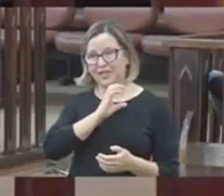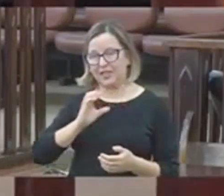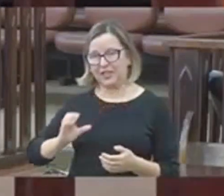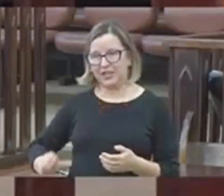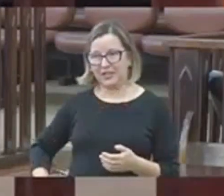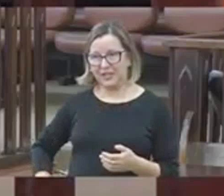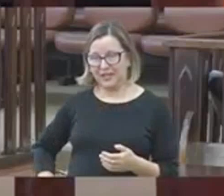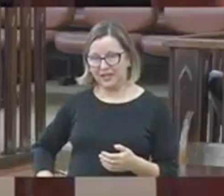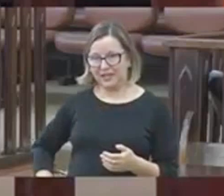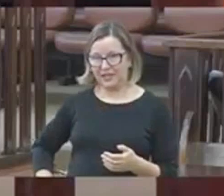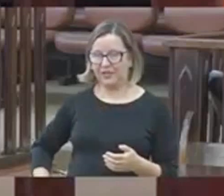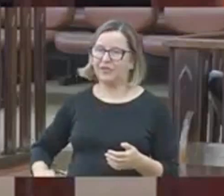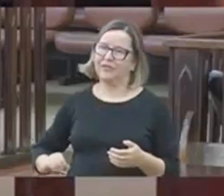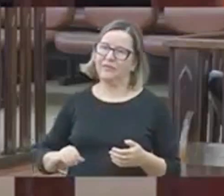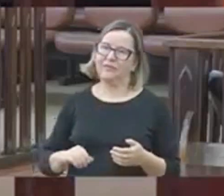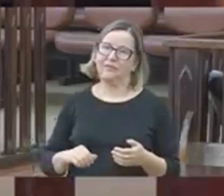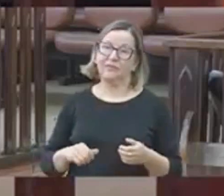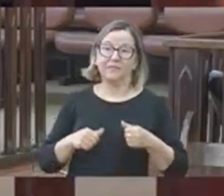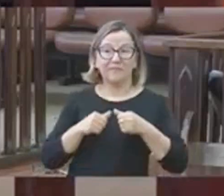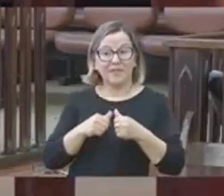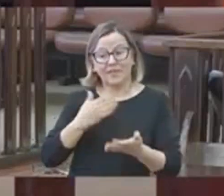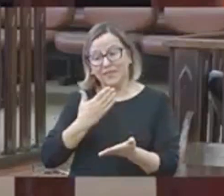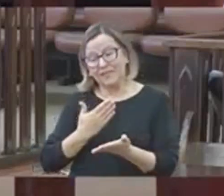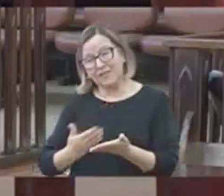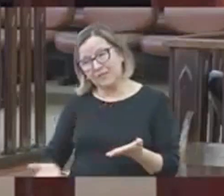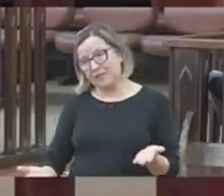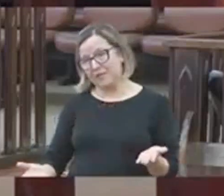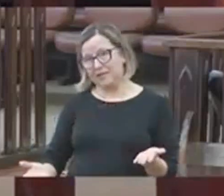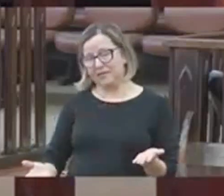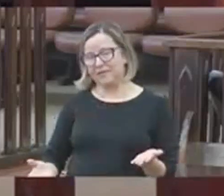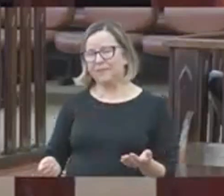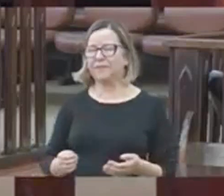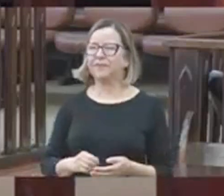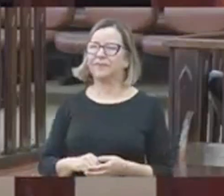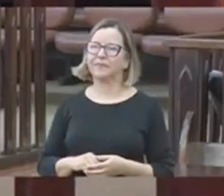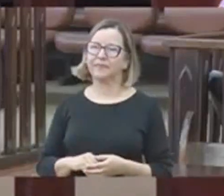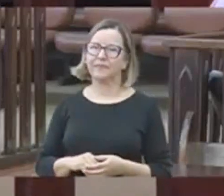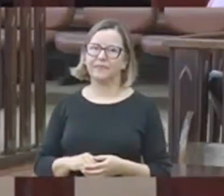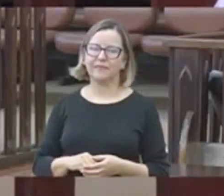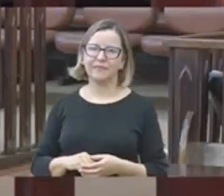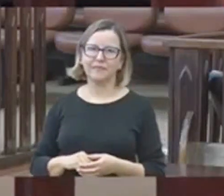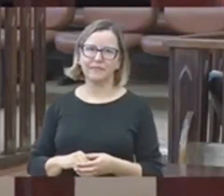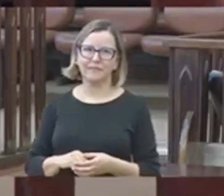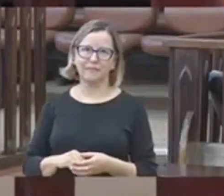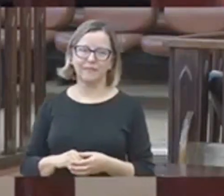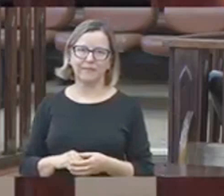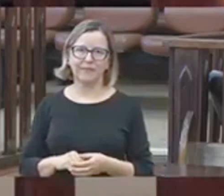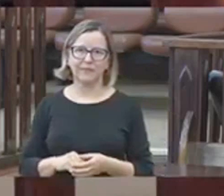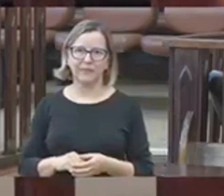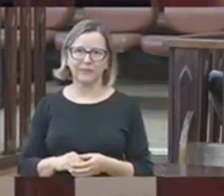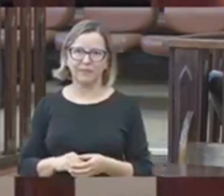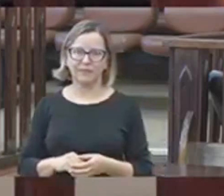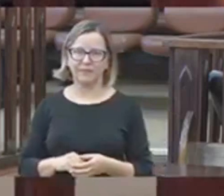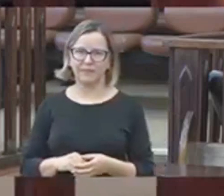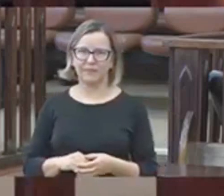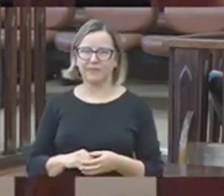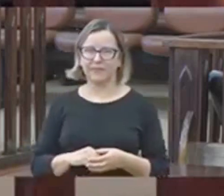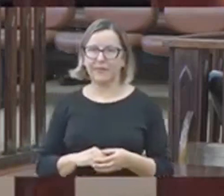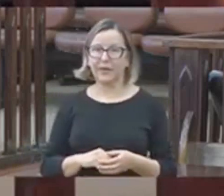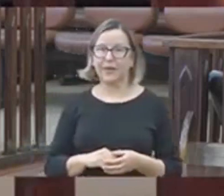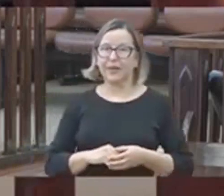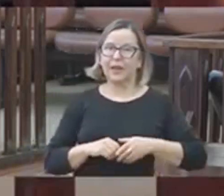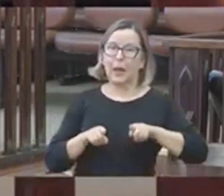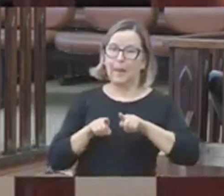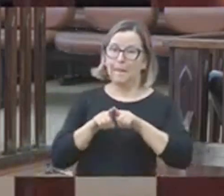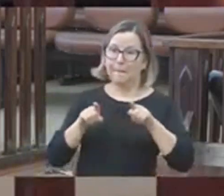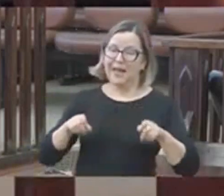Nós podemos ter um outro perfil, uma outra realidade para a vida